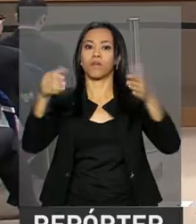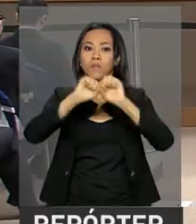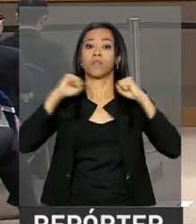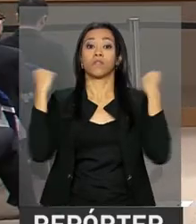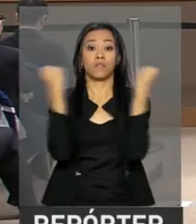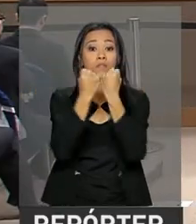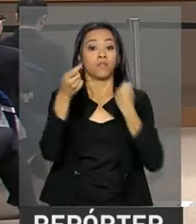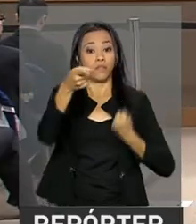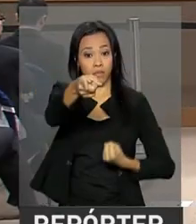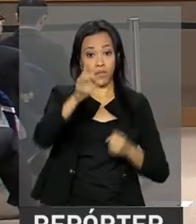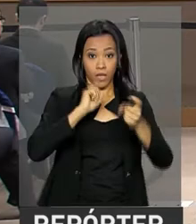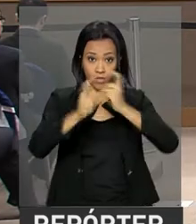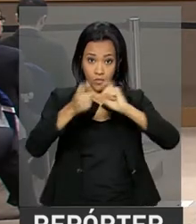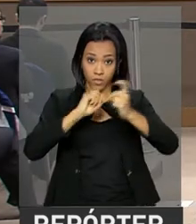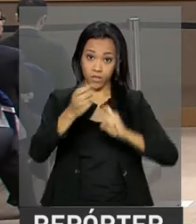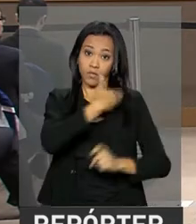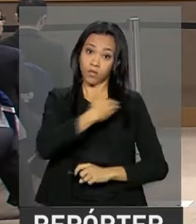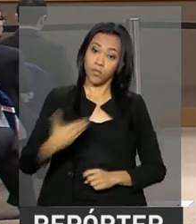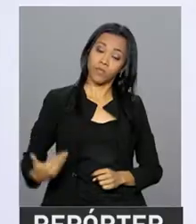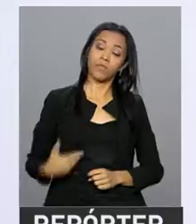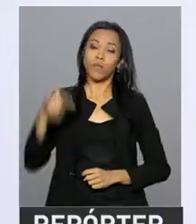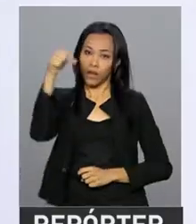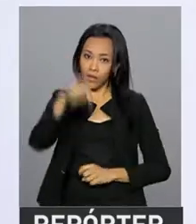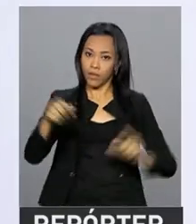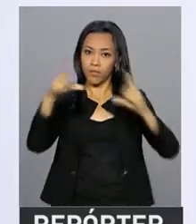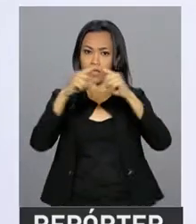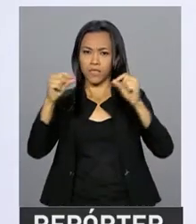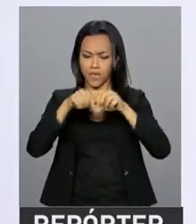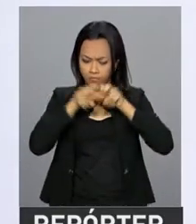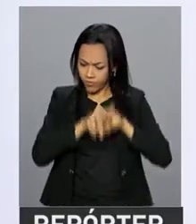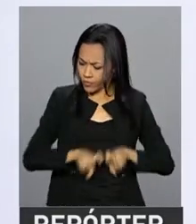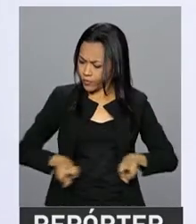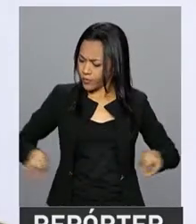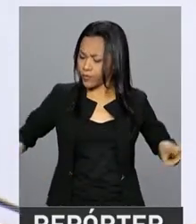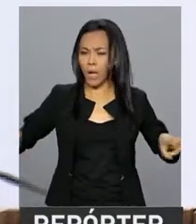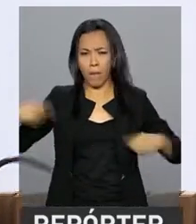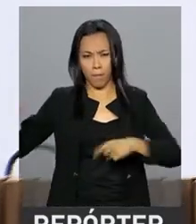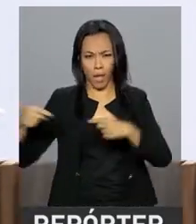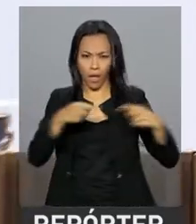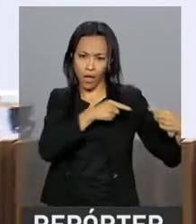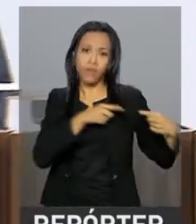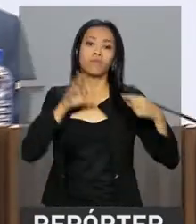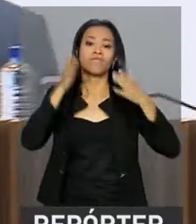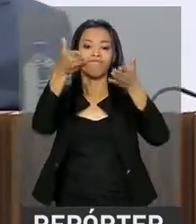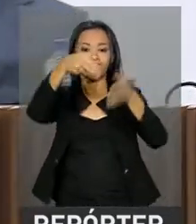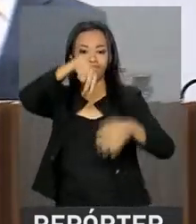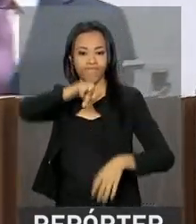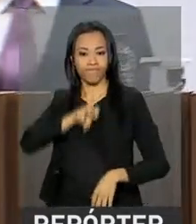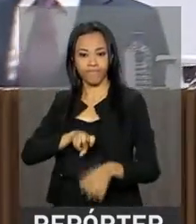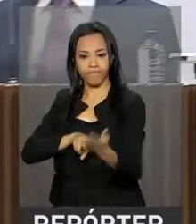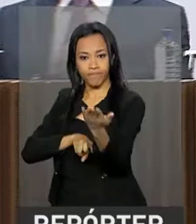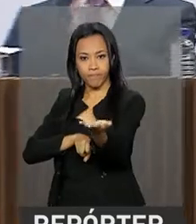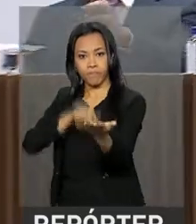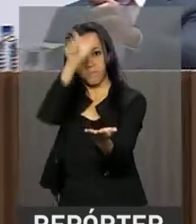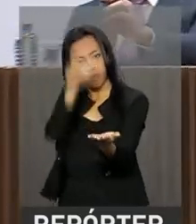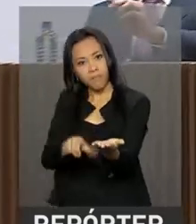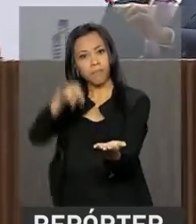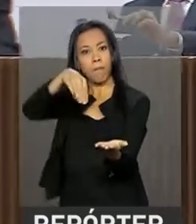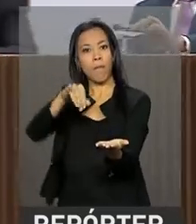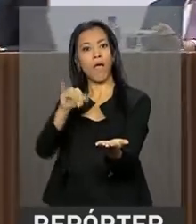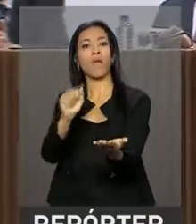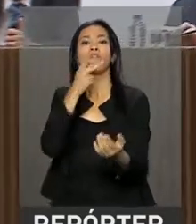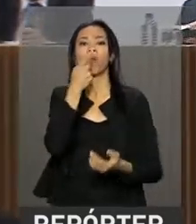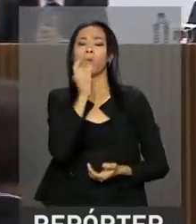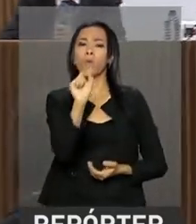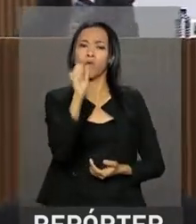e Administração Pública, realizado em Brasília. Na mesa de debates, o presidente da República em exercício, Rodrigo Maia, afirmou que o